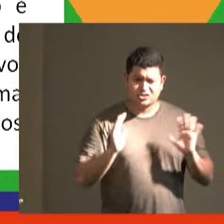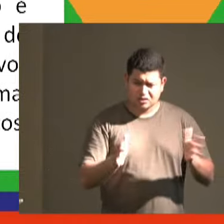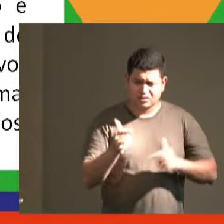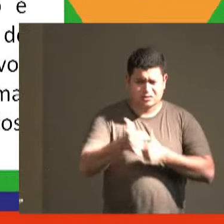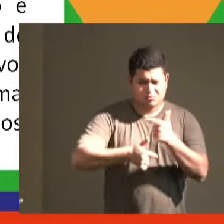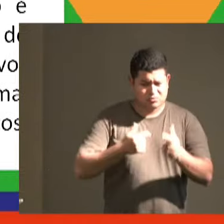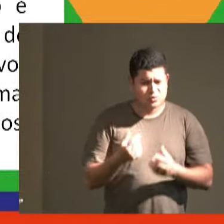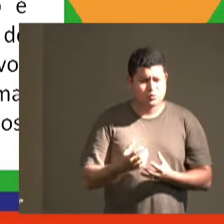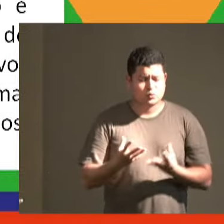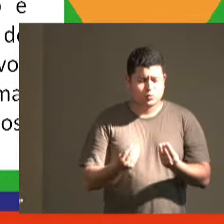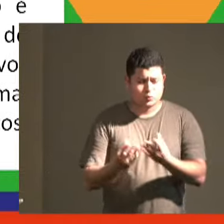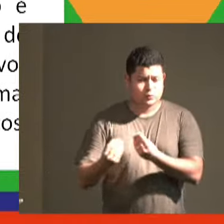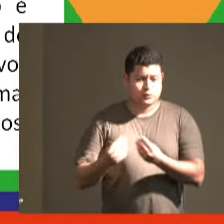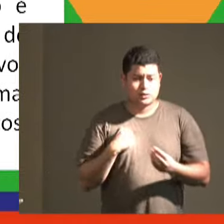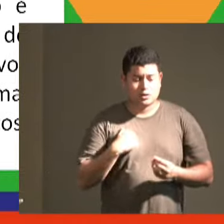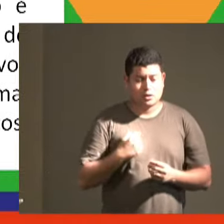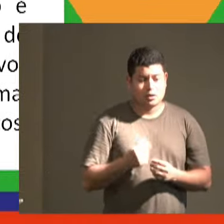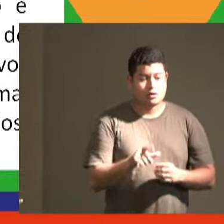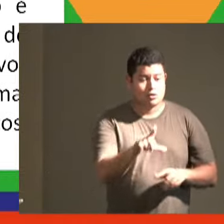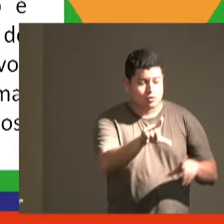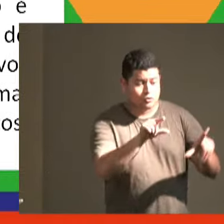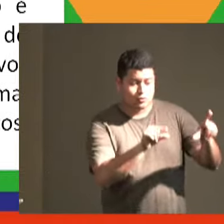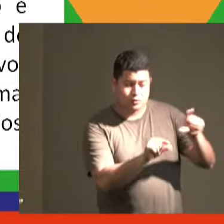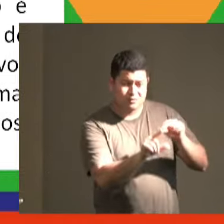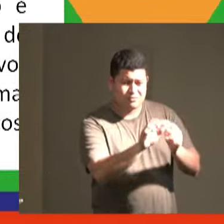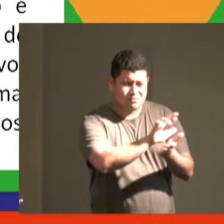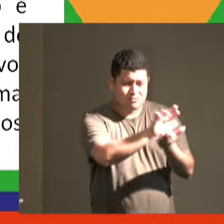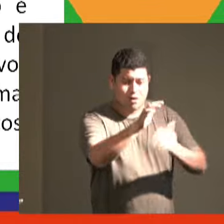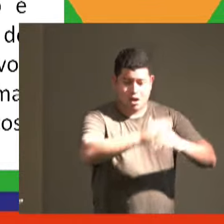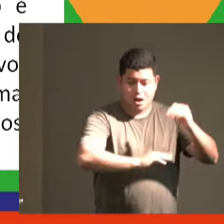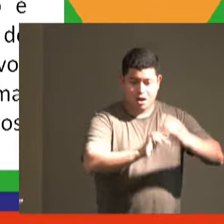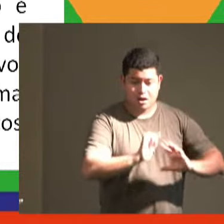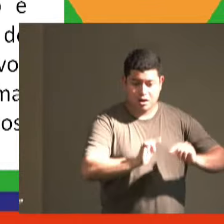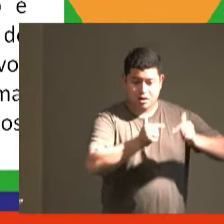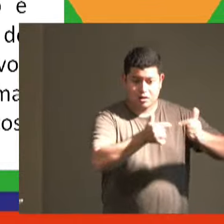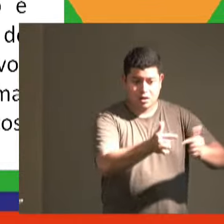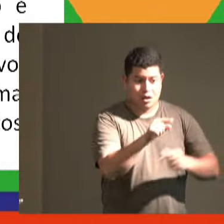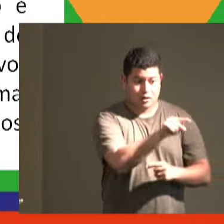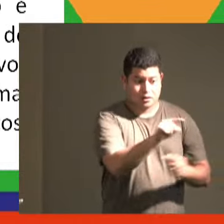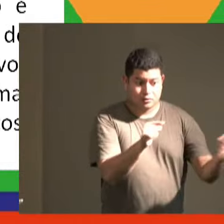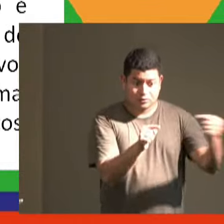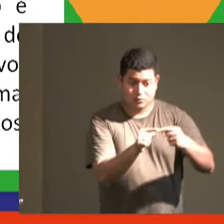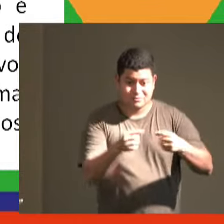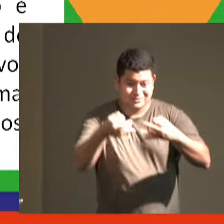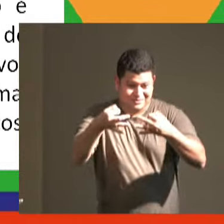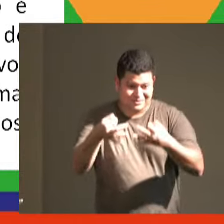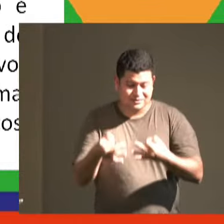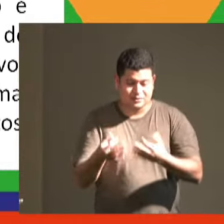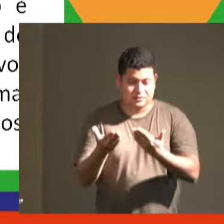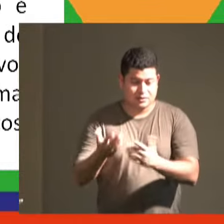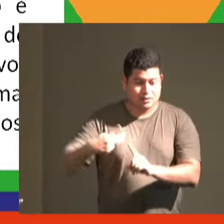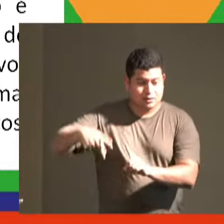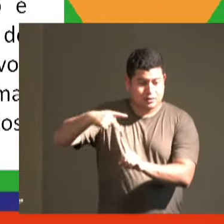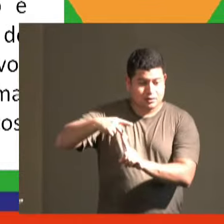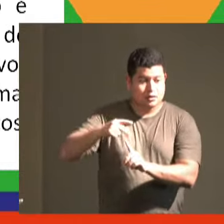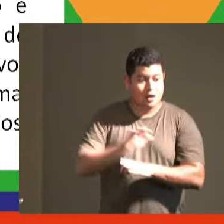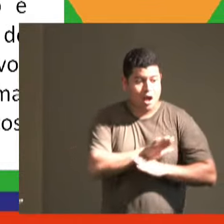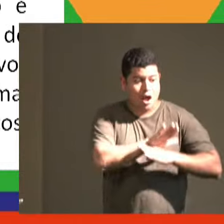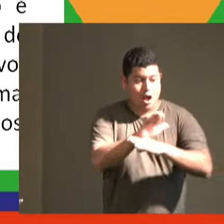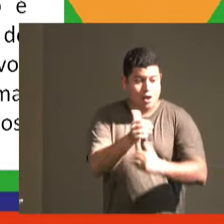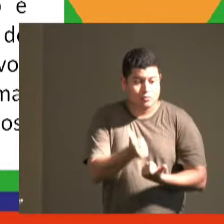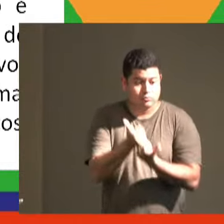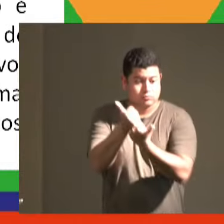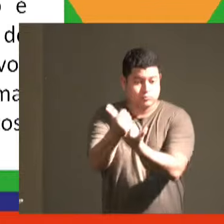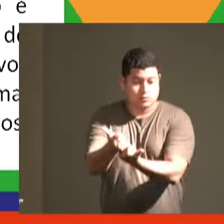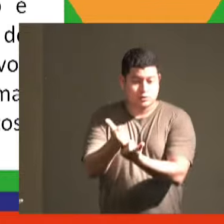eleger entre diversas ações dos ministérios aquilo que importa, né, que vai ser relevante para